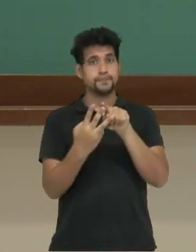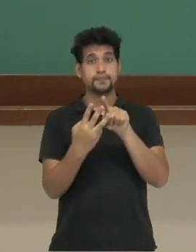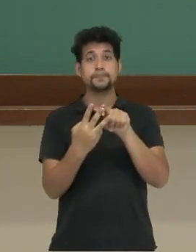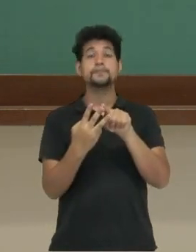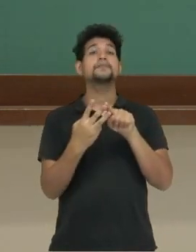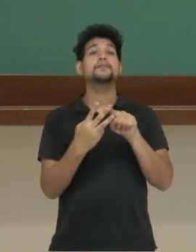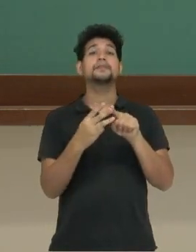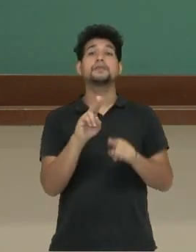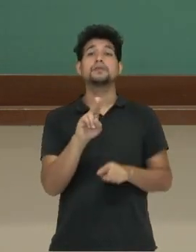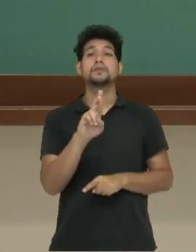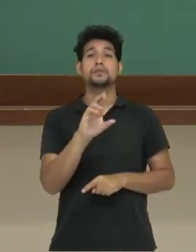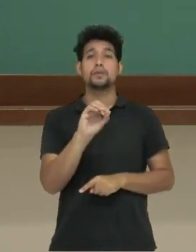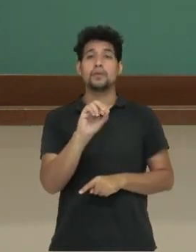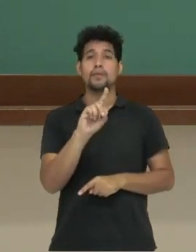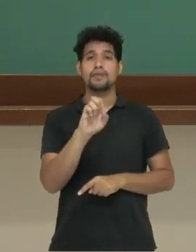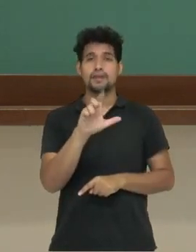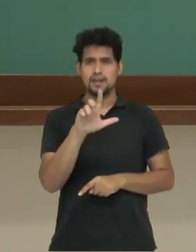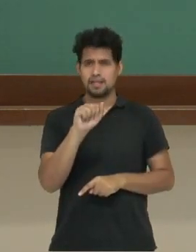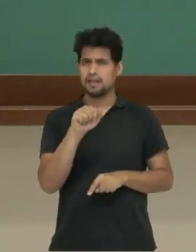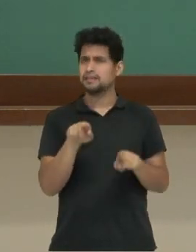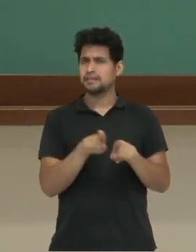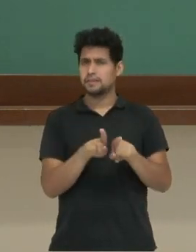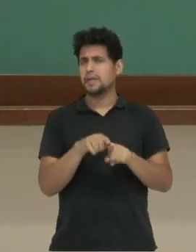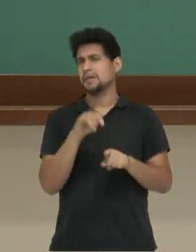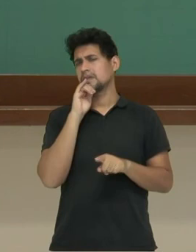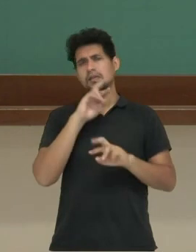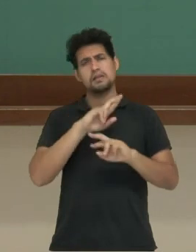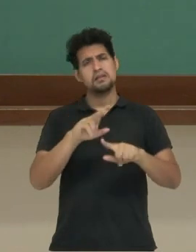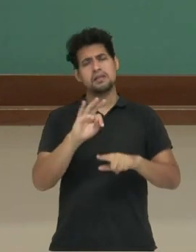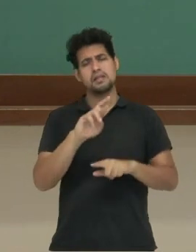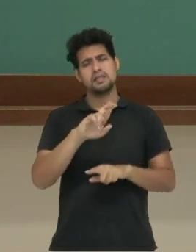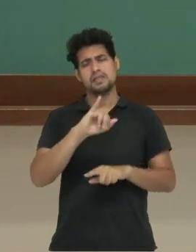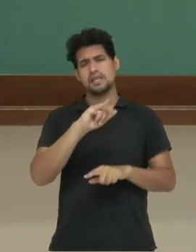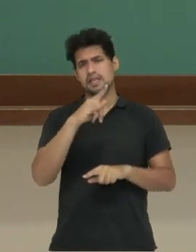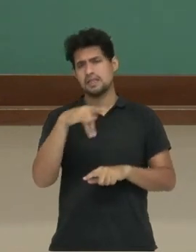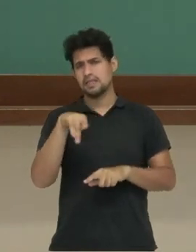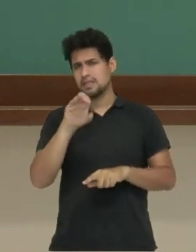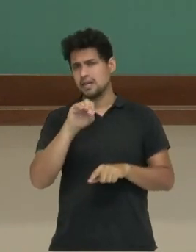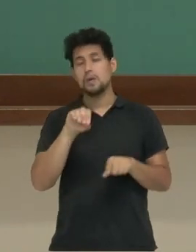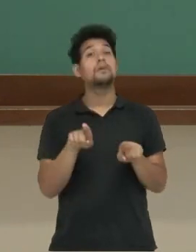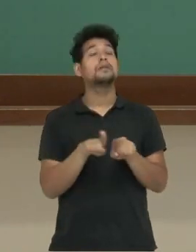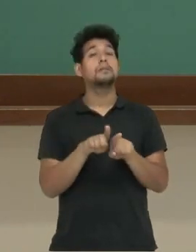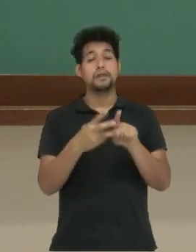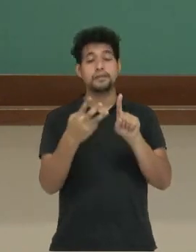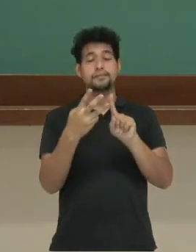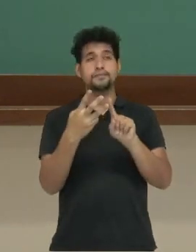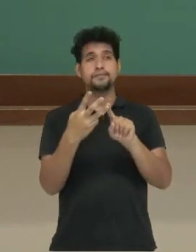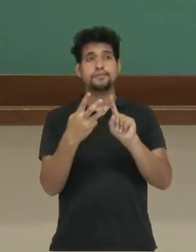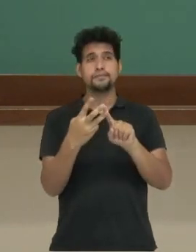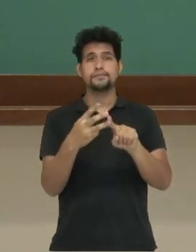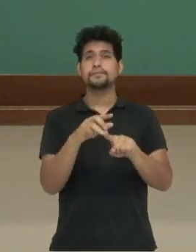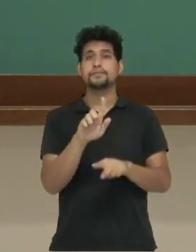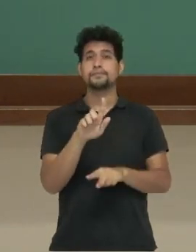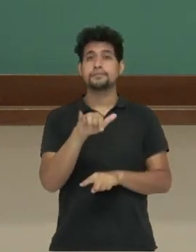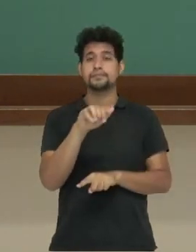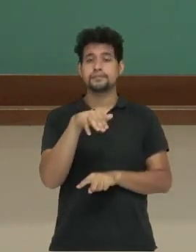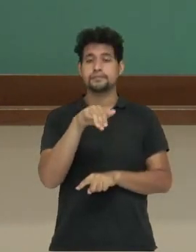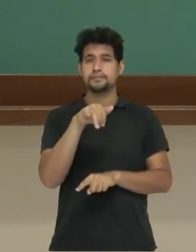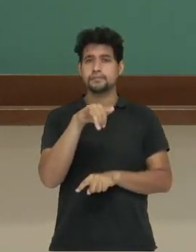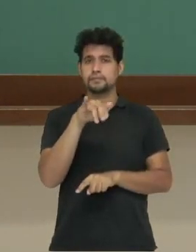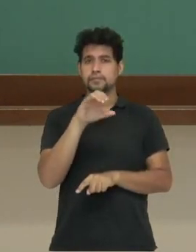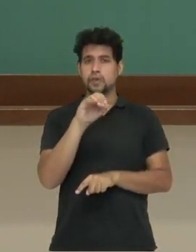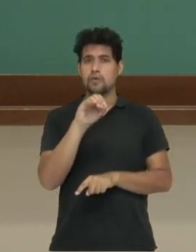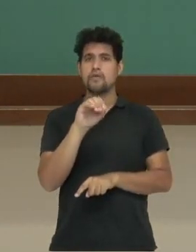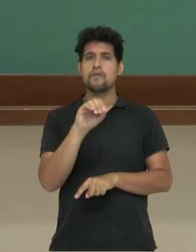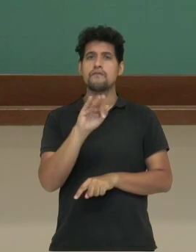ordem Urodela, que é das salamandras, dos tritões, né? E falamos também da Gymnophiona. E, inclusive,